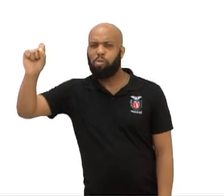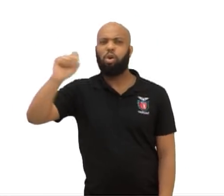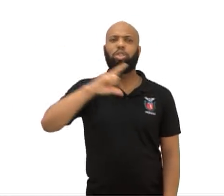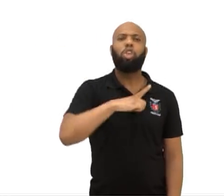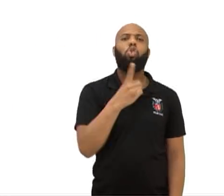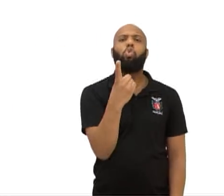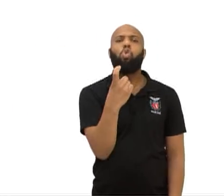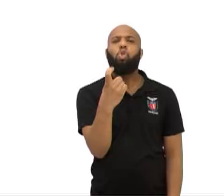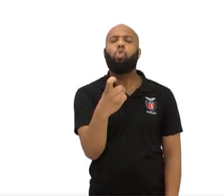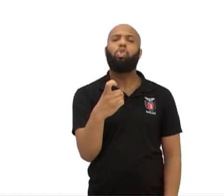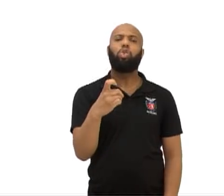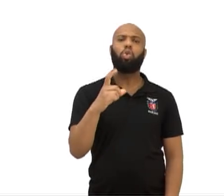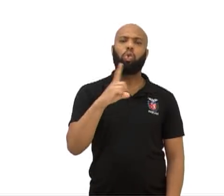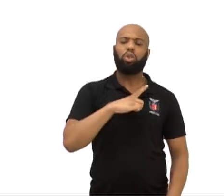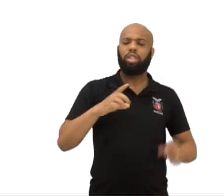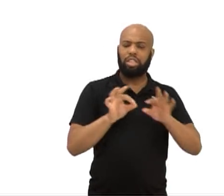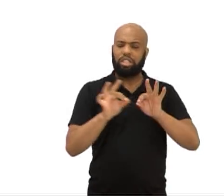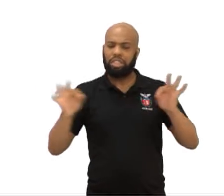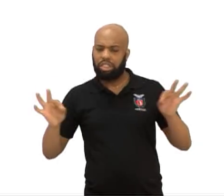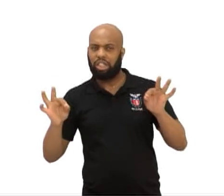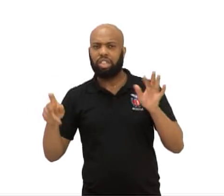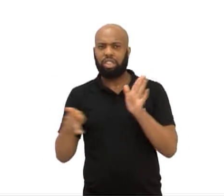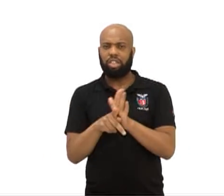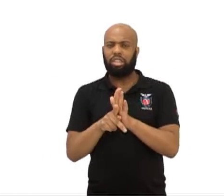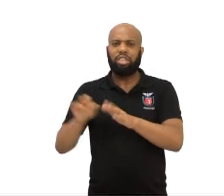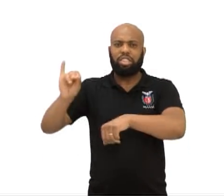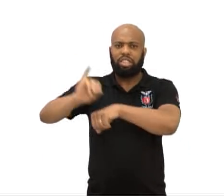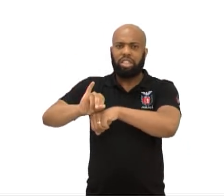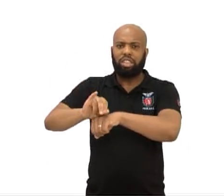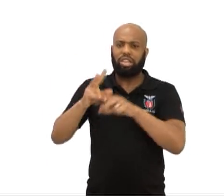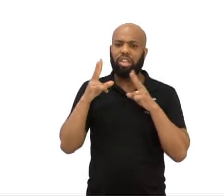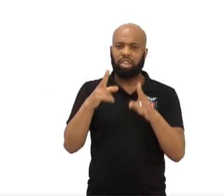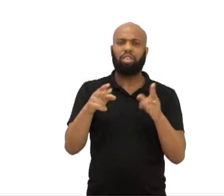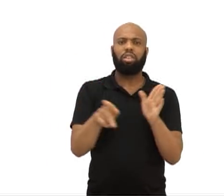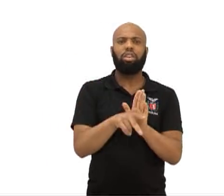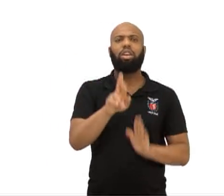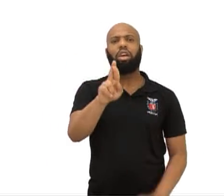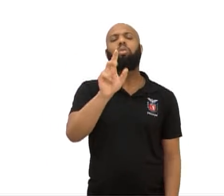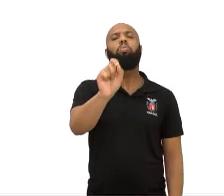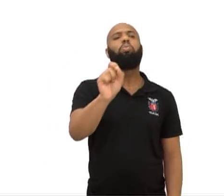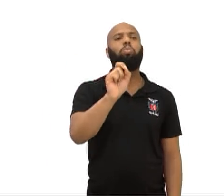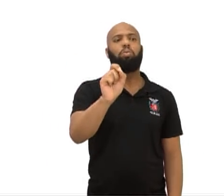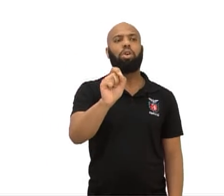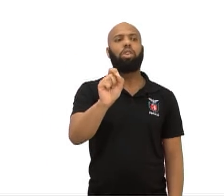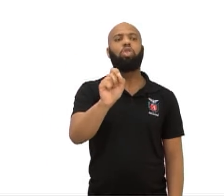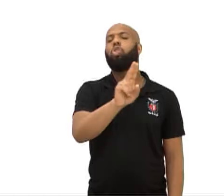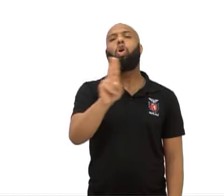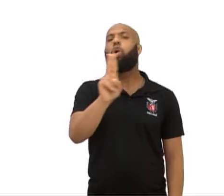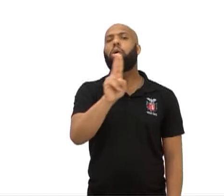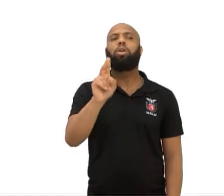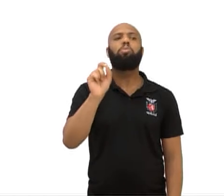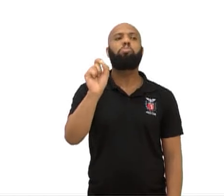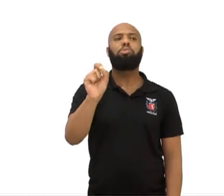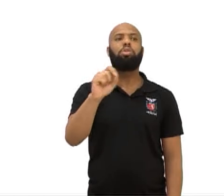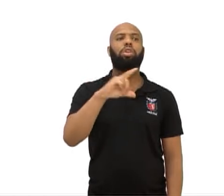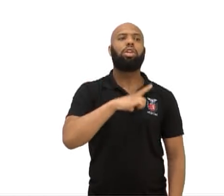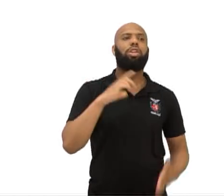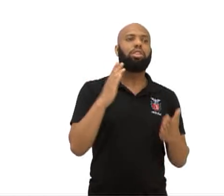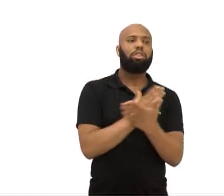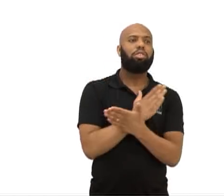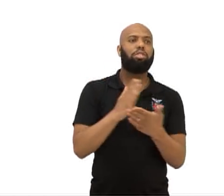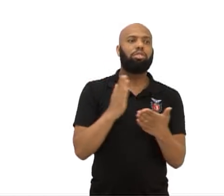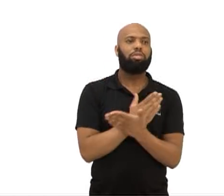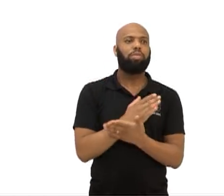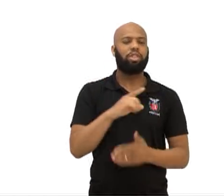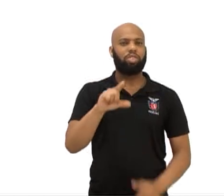o único cuja distância ao centro é igual à medida do raio é o ponto. Então, temos as opções